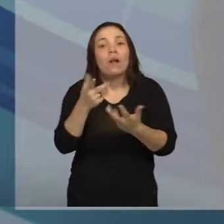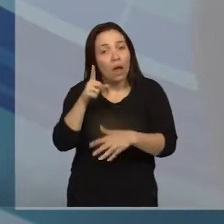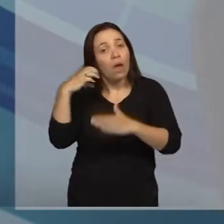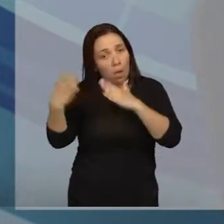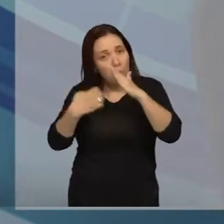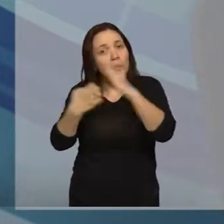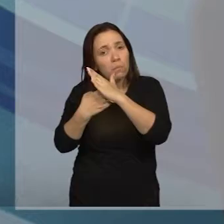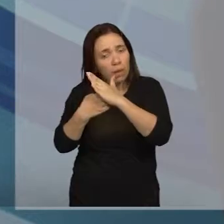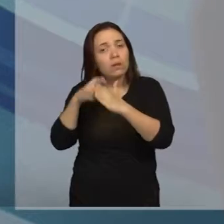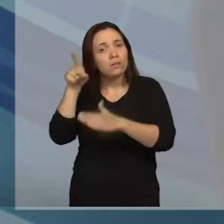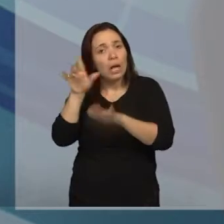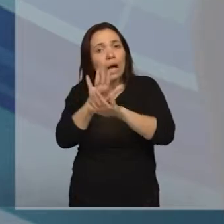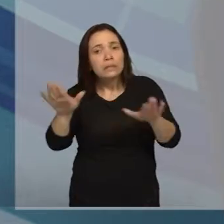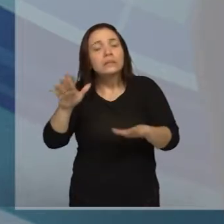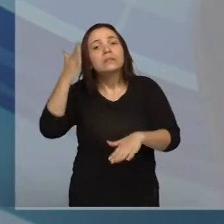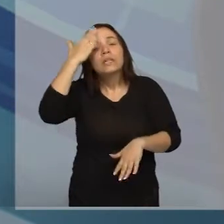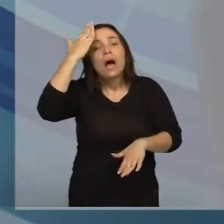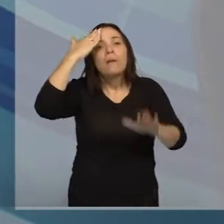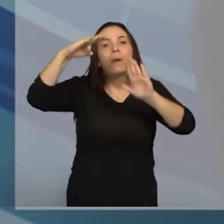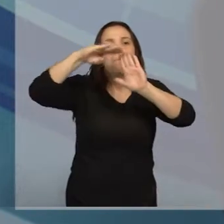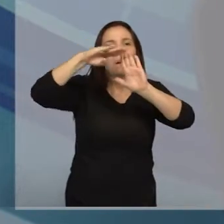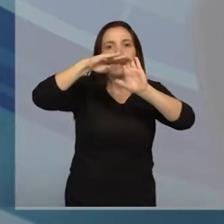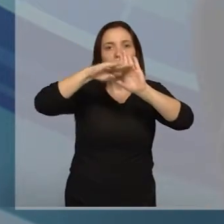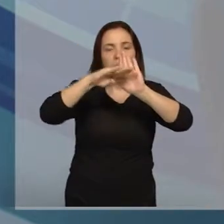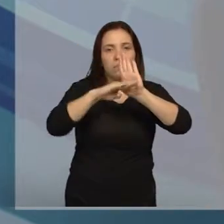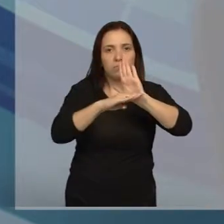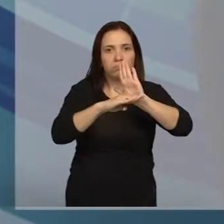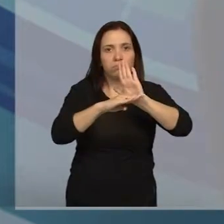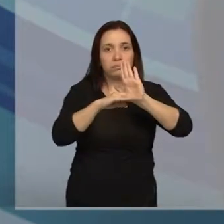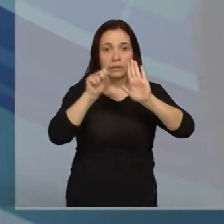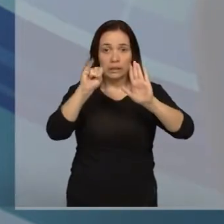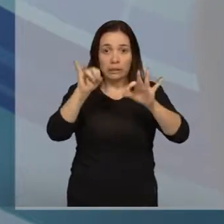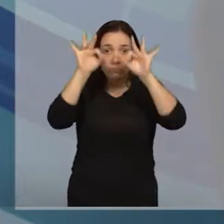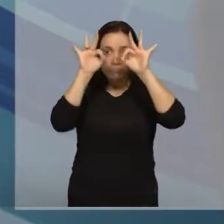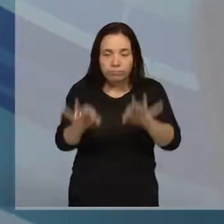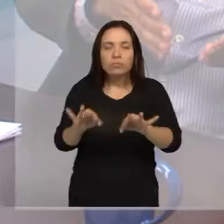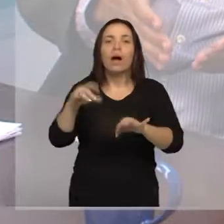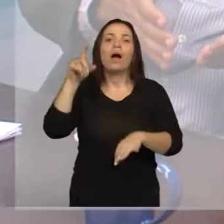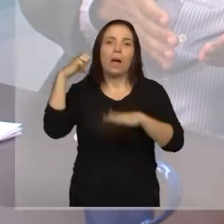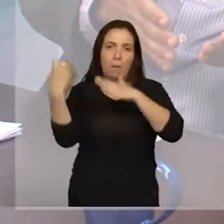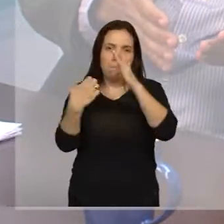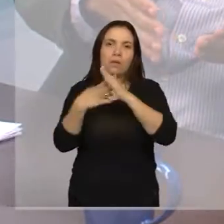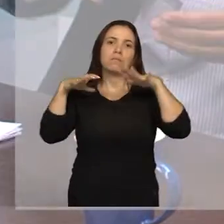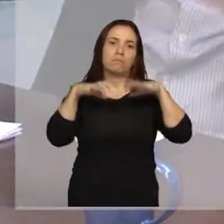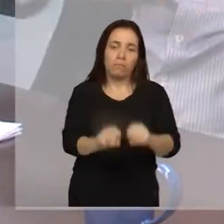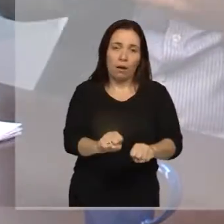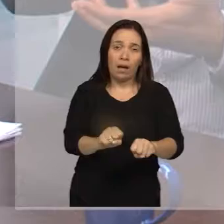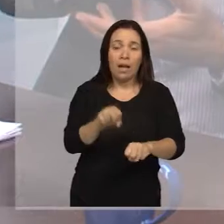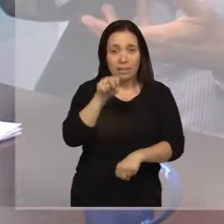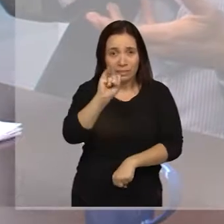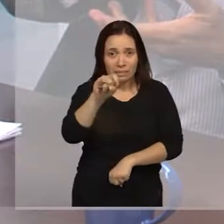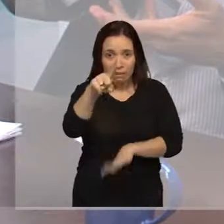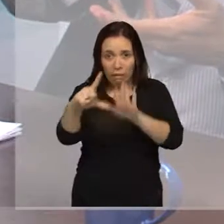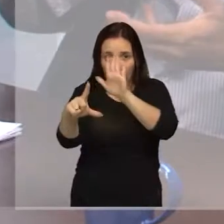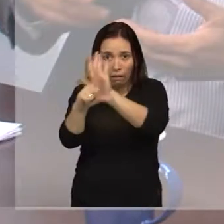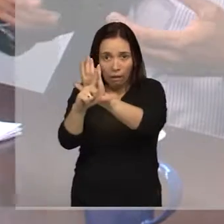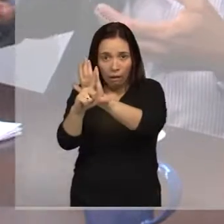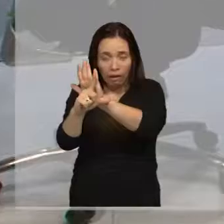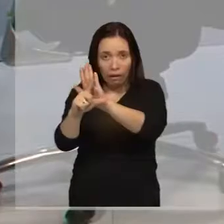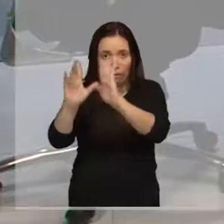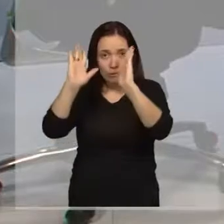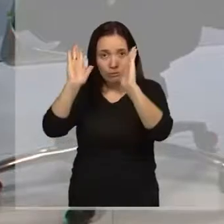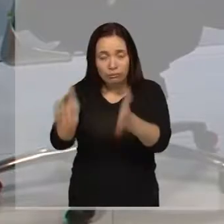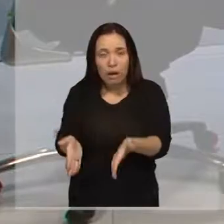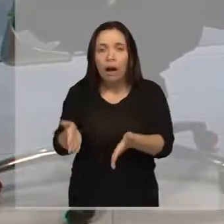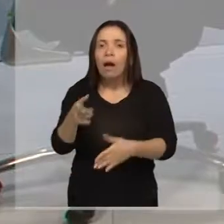vêm com um pouco dessa estabilidade. Quer dizer, e essa medida, infelizmente, ela vai contra. Quer dizer,